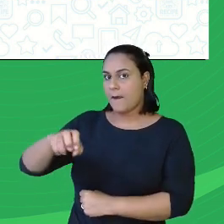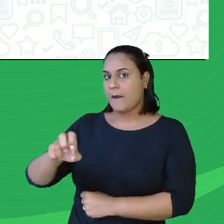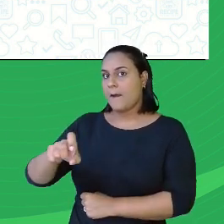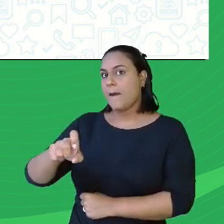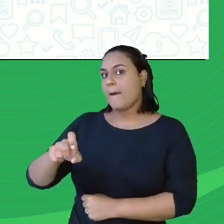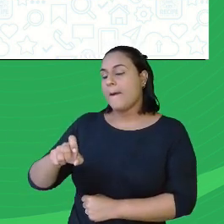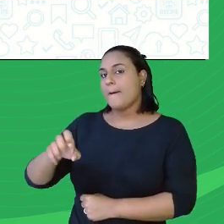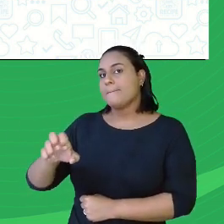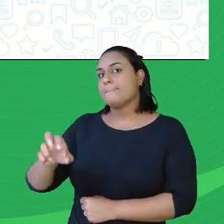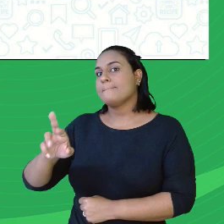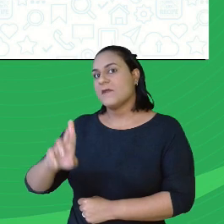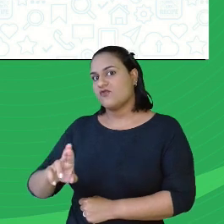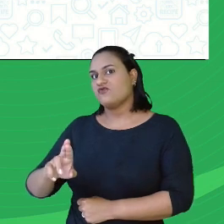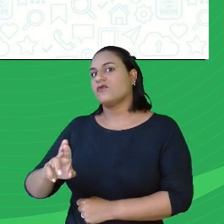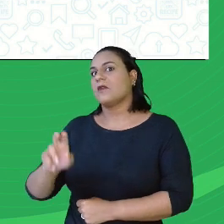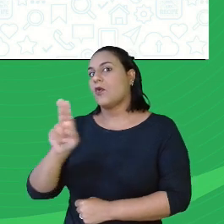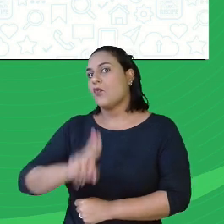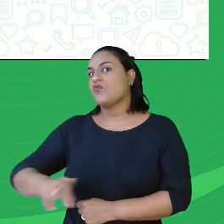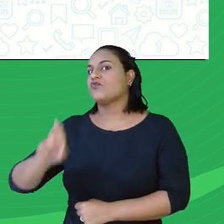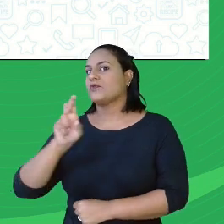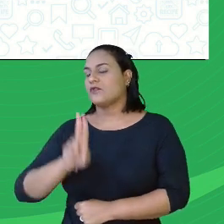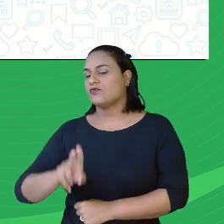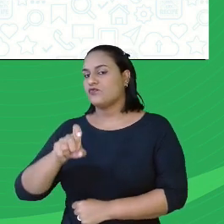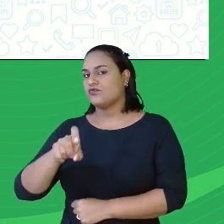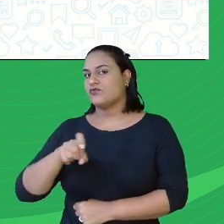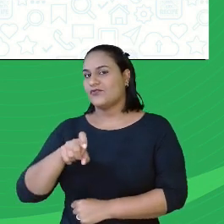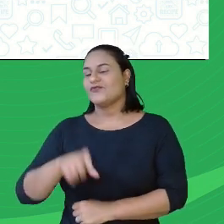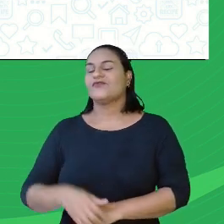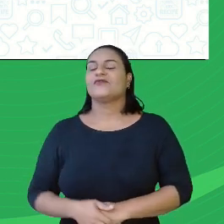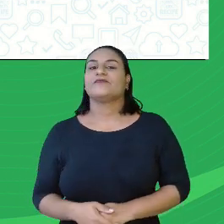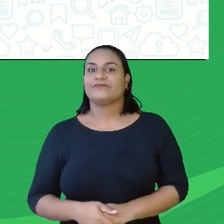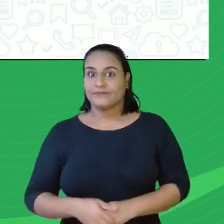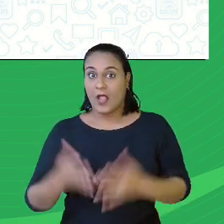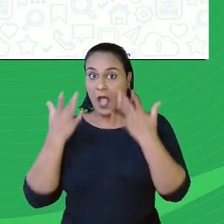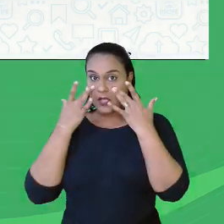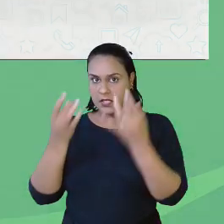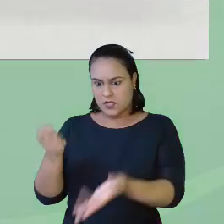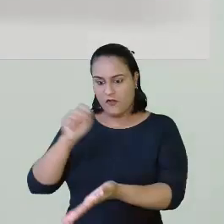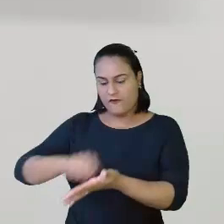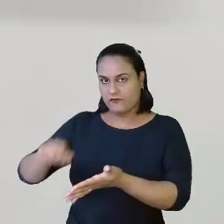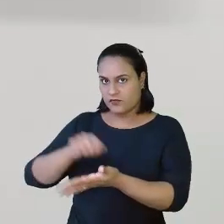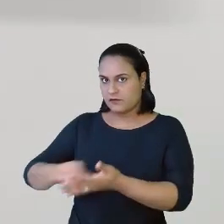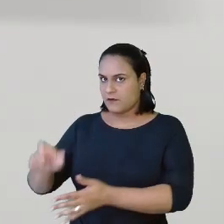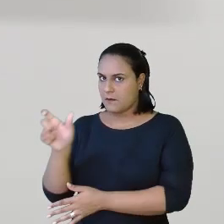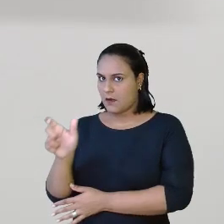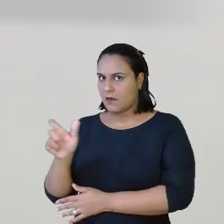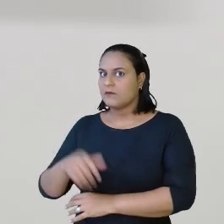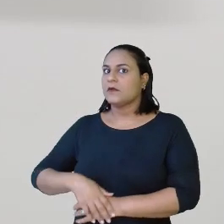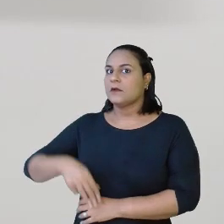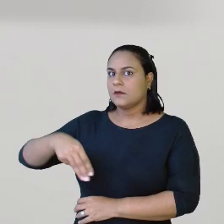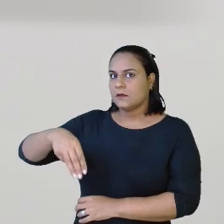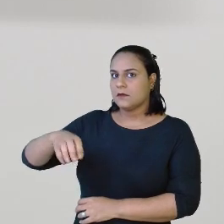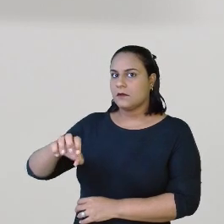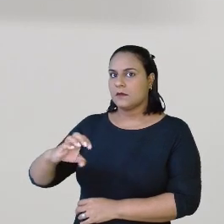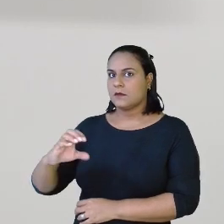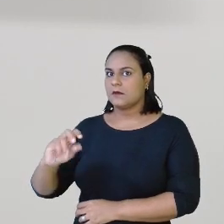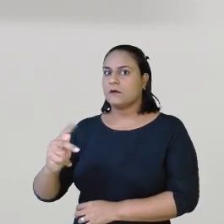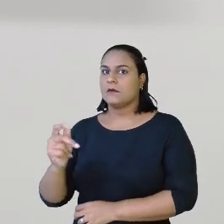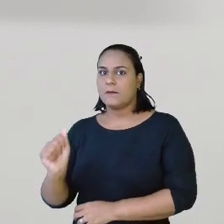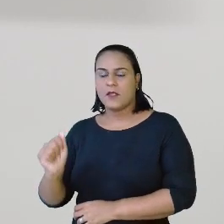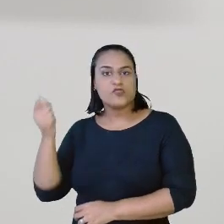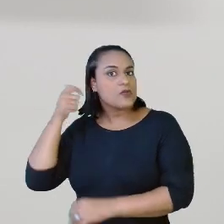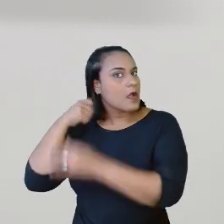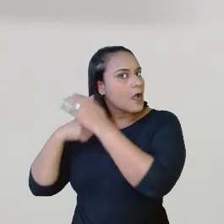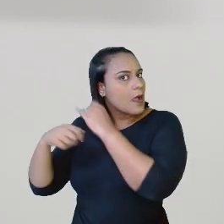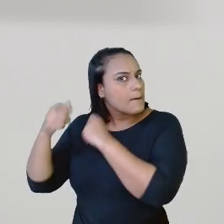na hora que vocês forem usar estas palavras, tá certo? Mecha de cabelo com CH. Mexa